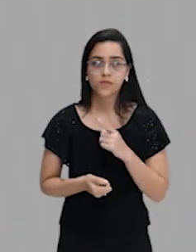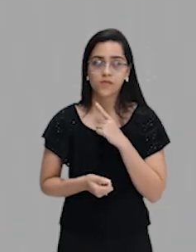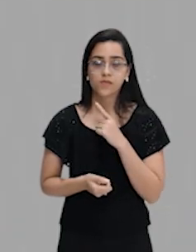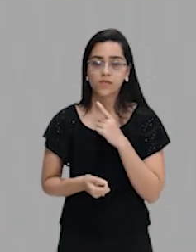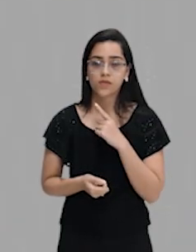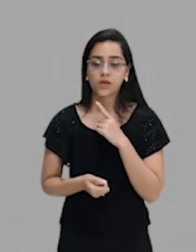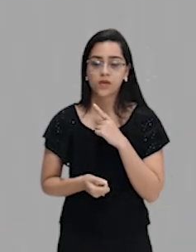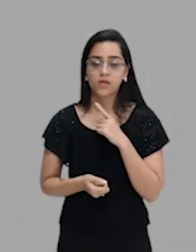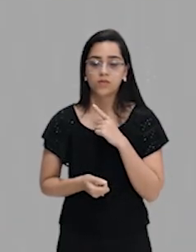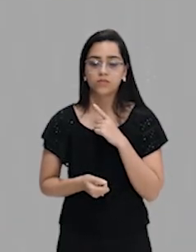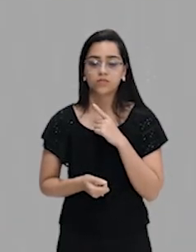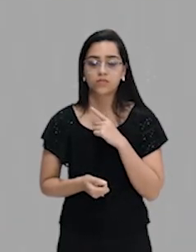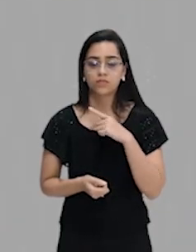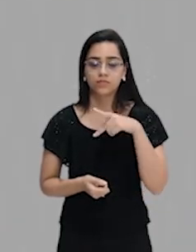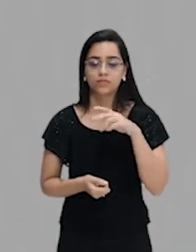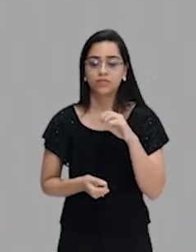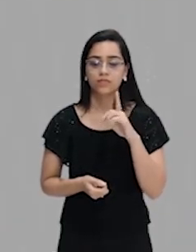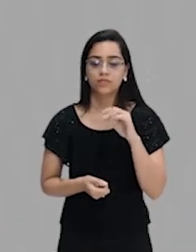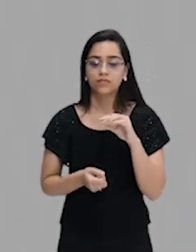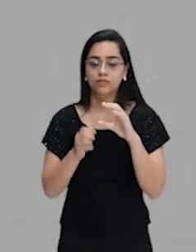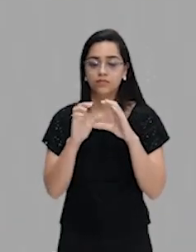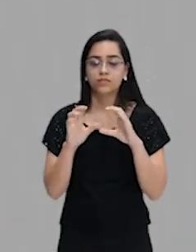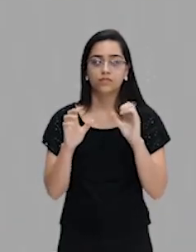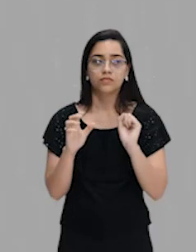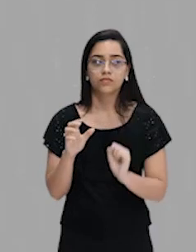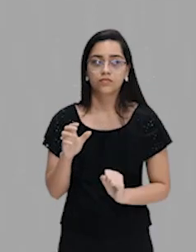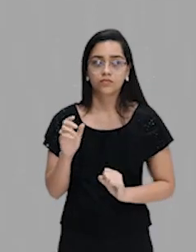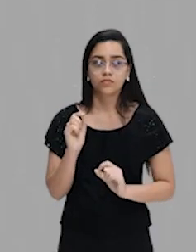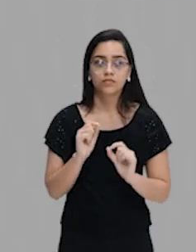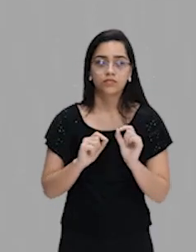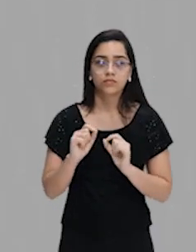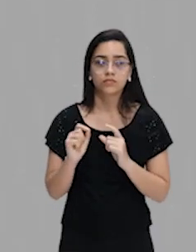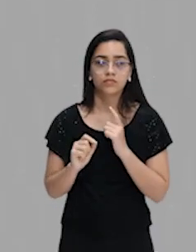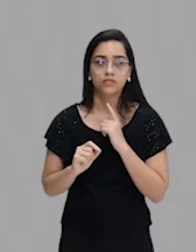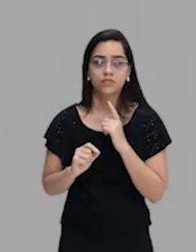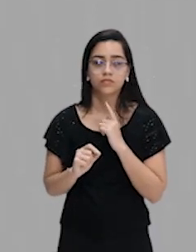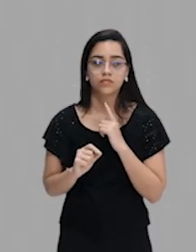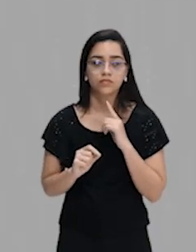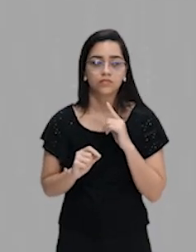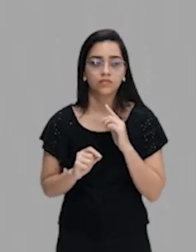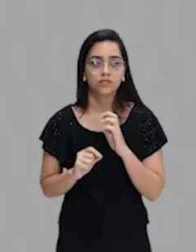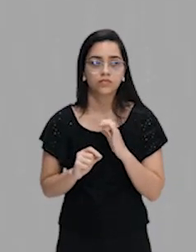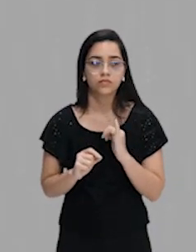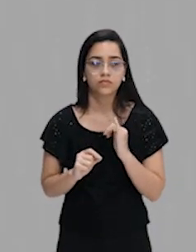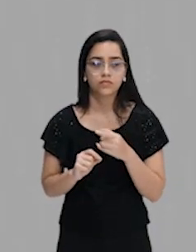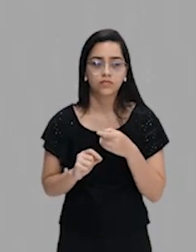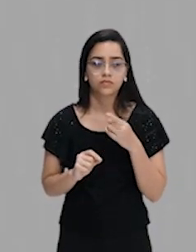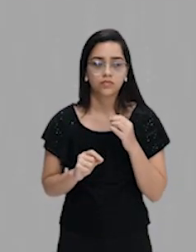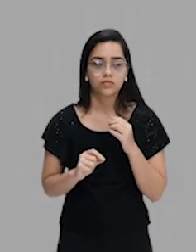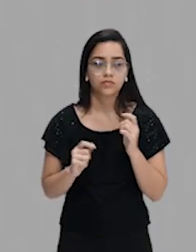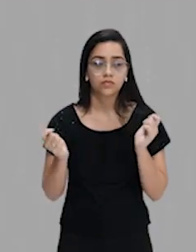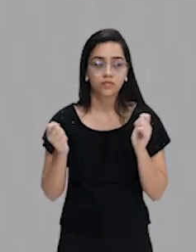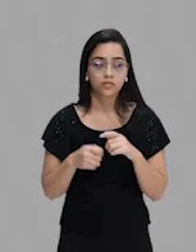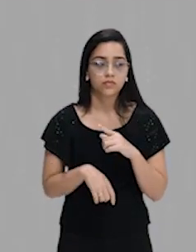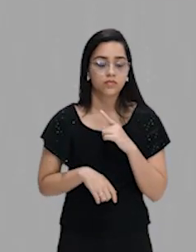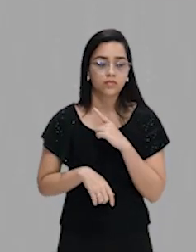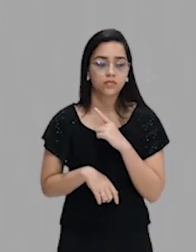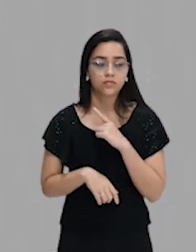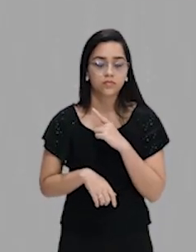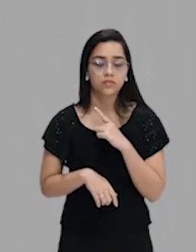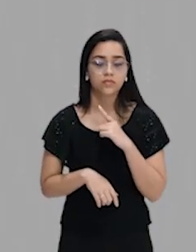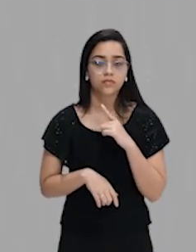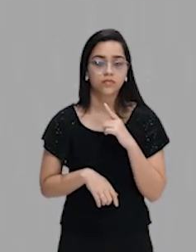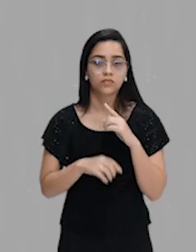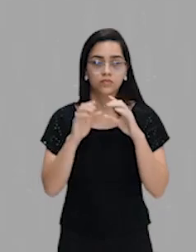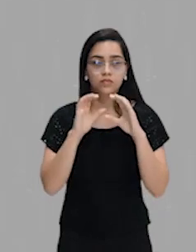sul, né? Ponto em que o prolongamento do eixo de rotação da Terra intercepta a esfera celeste